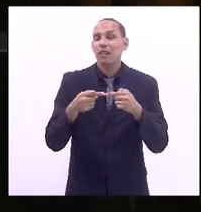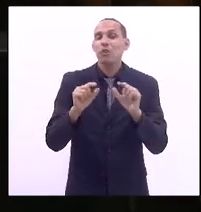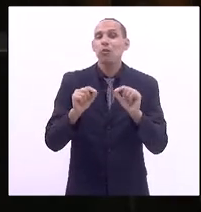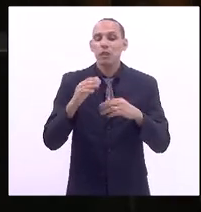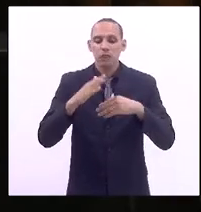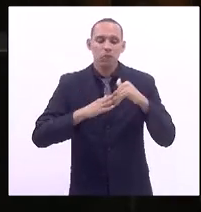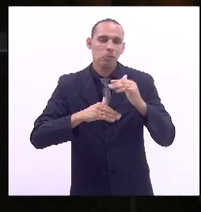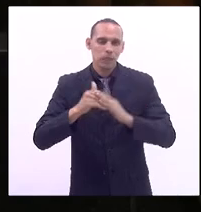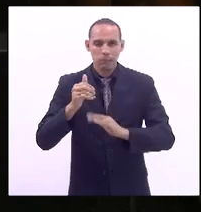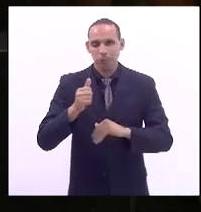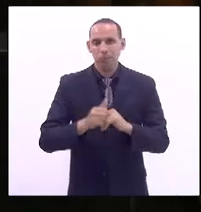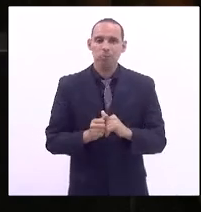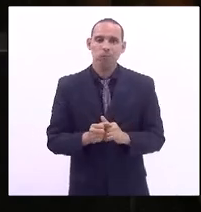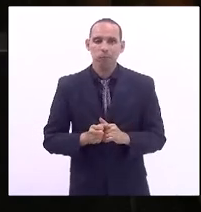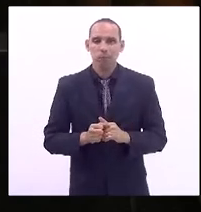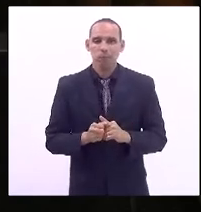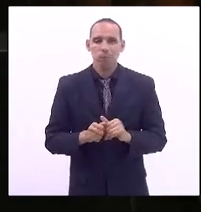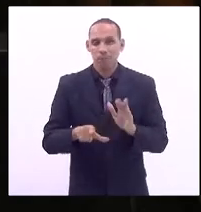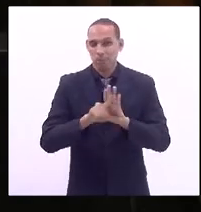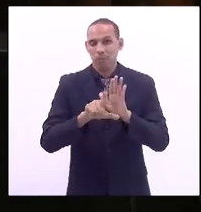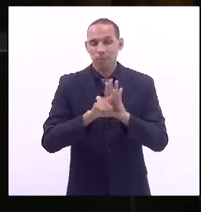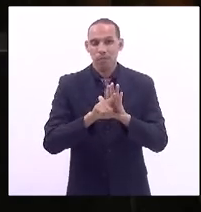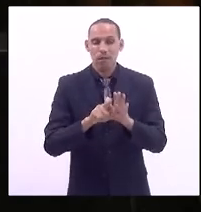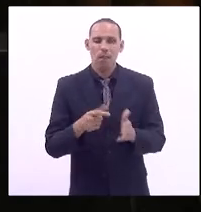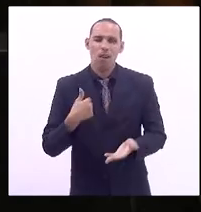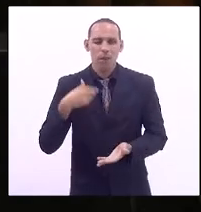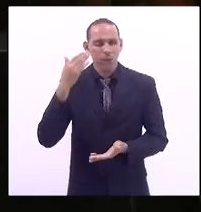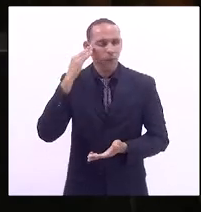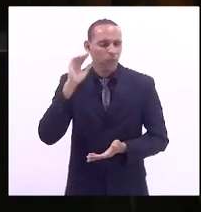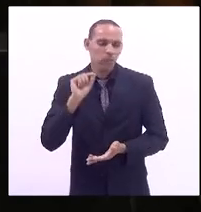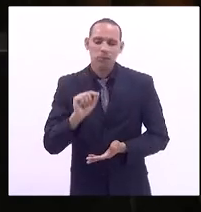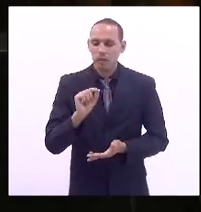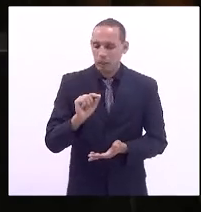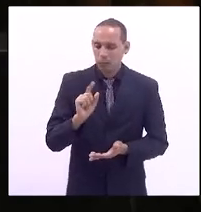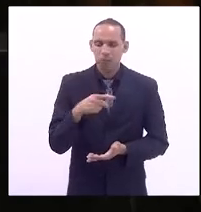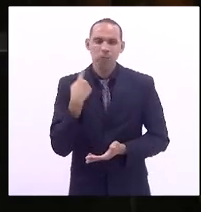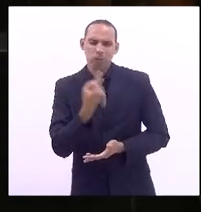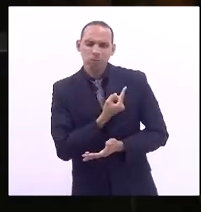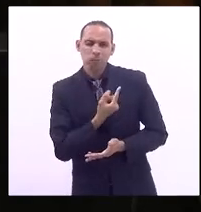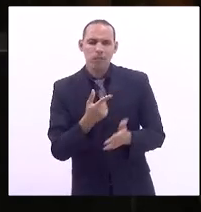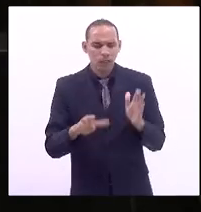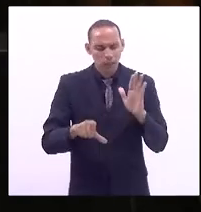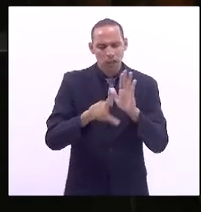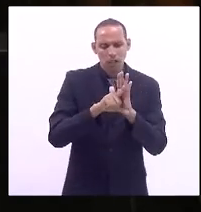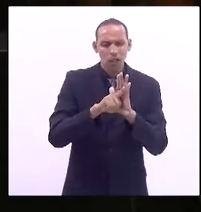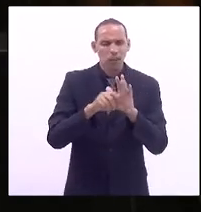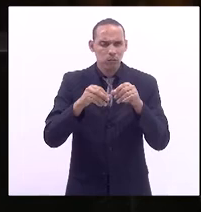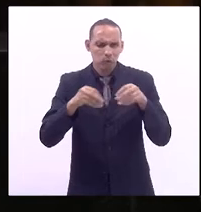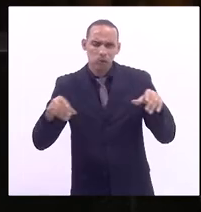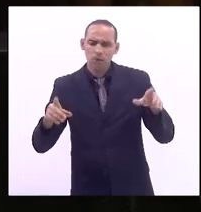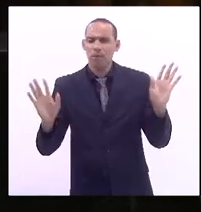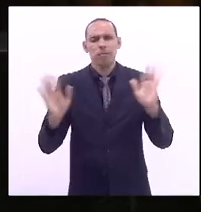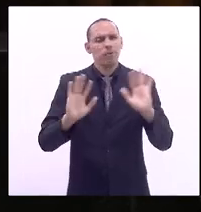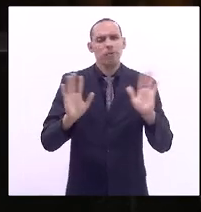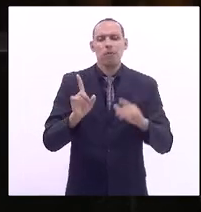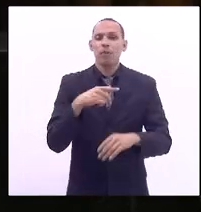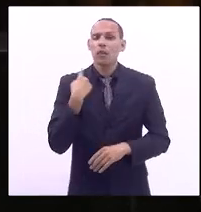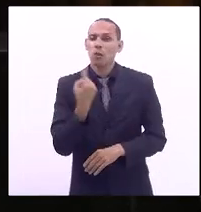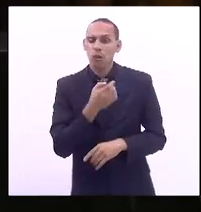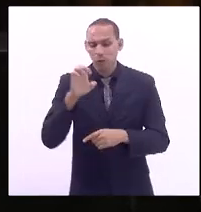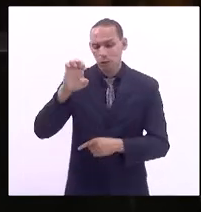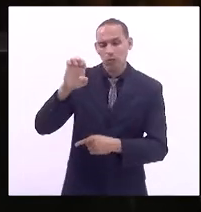competência Legislativa entendo que a gente não está legislando sobre solo nós enquanto